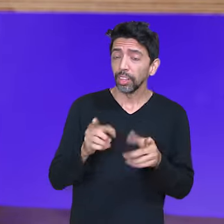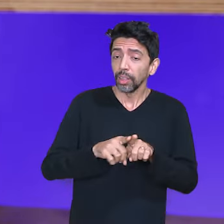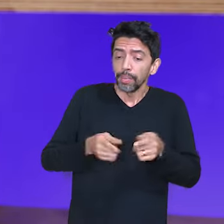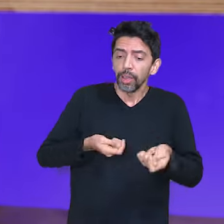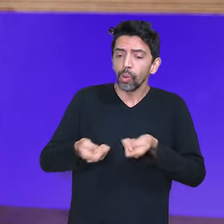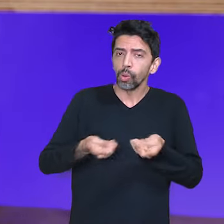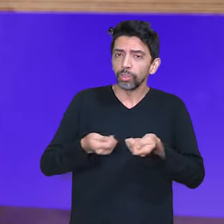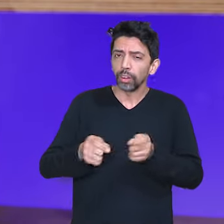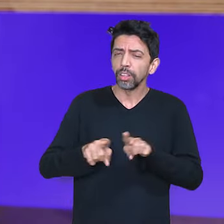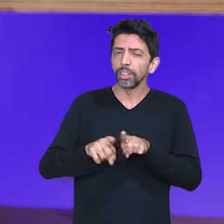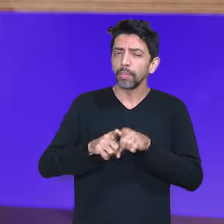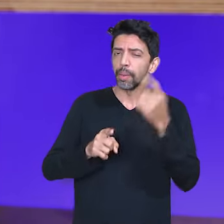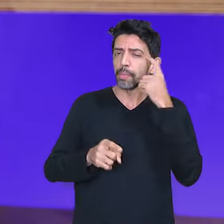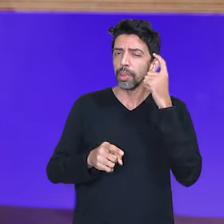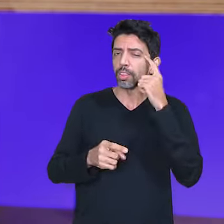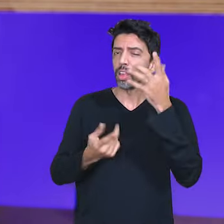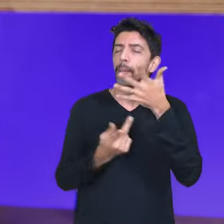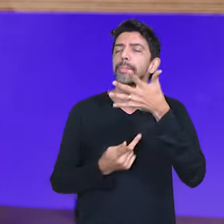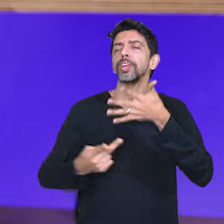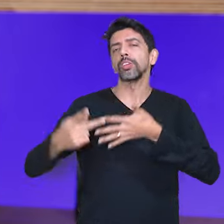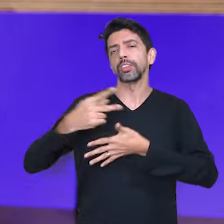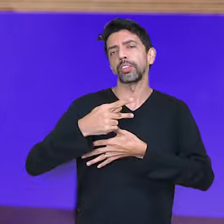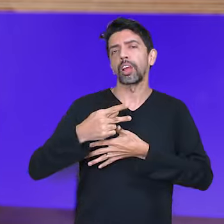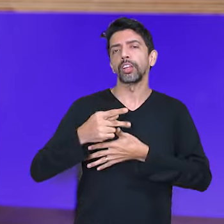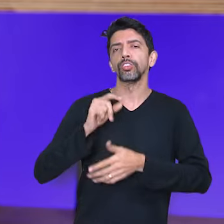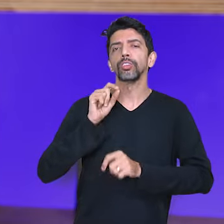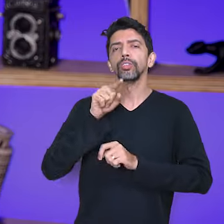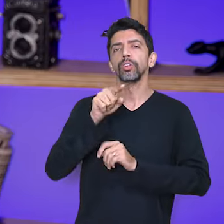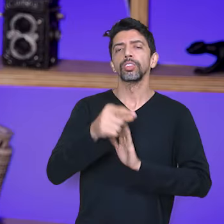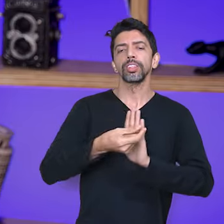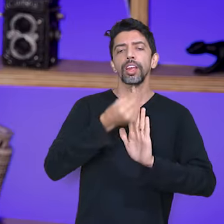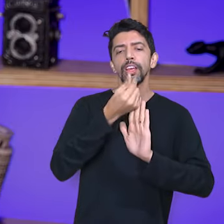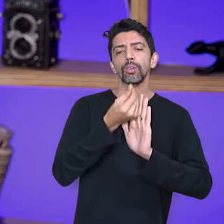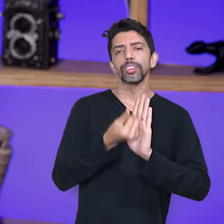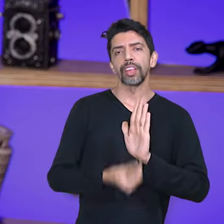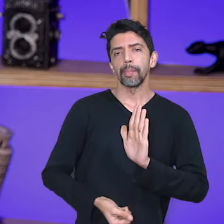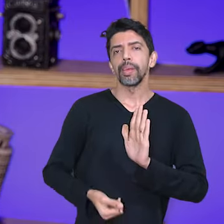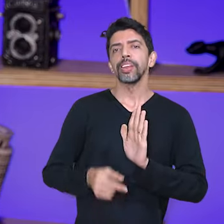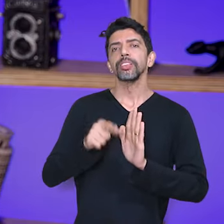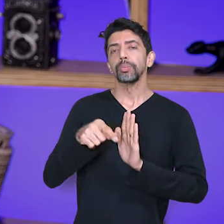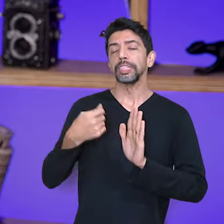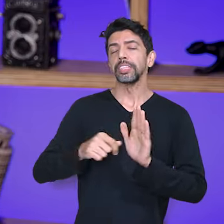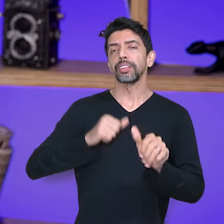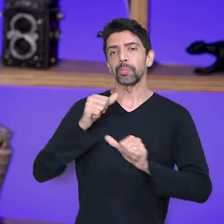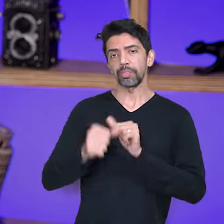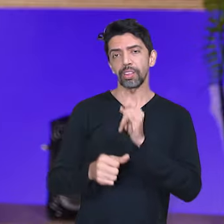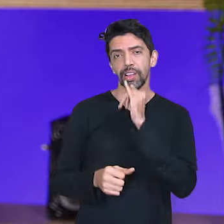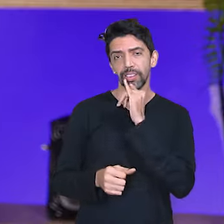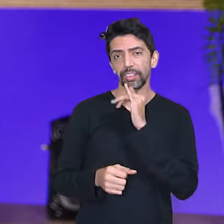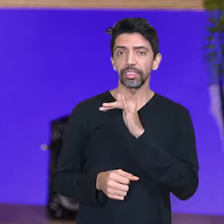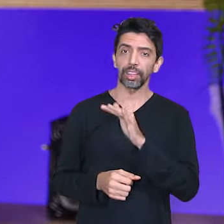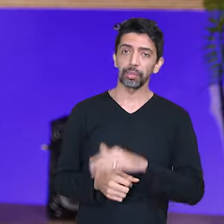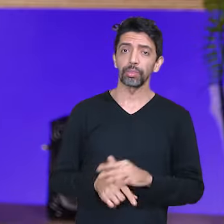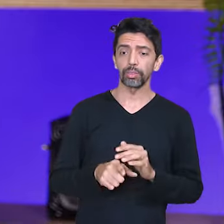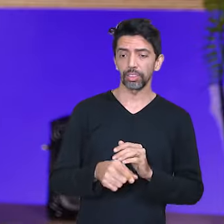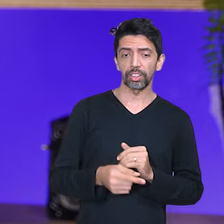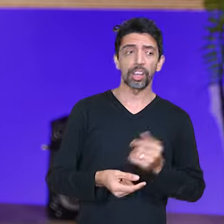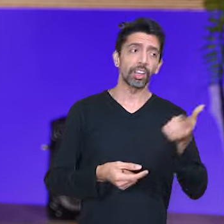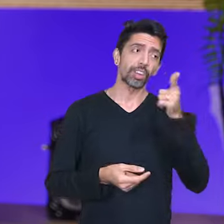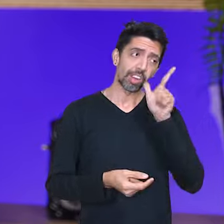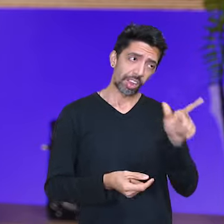suas prioridades, mudar o modelo mental do seu orçamento financeiro, que hoje está em ganha, gasta, se sobrar, faz. Não está sobrando,